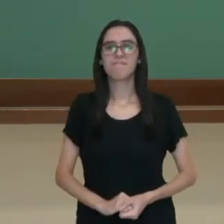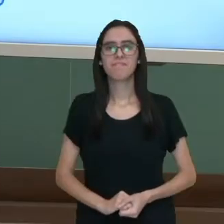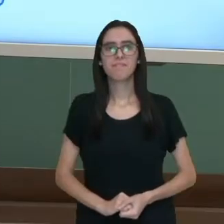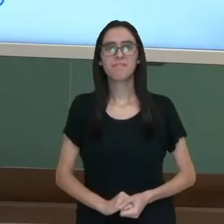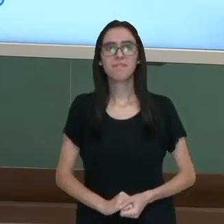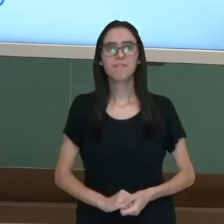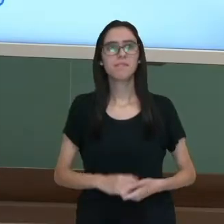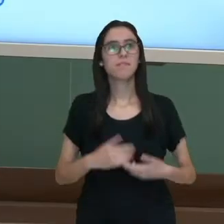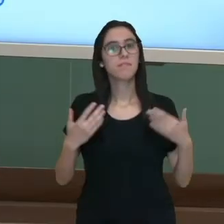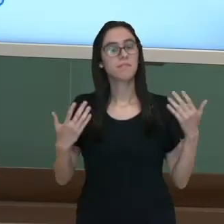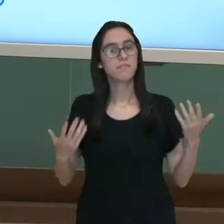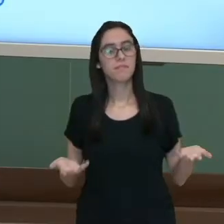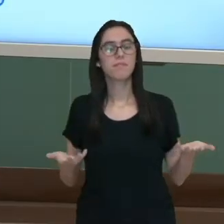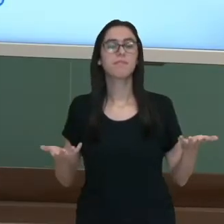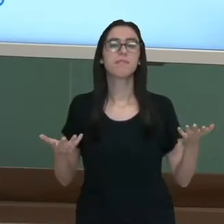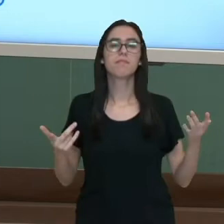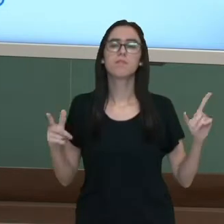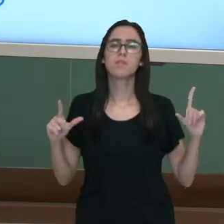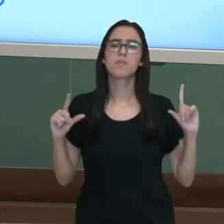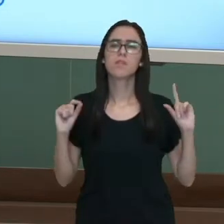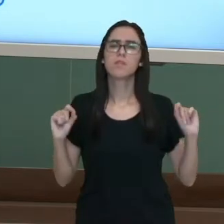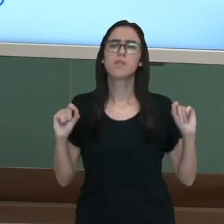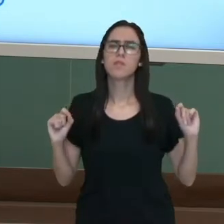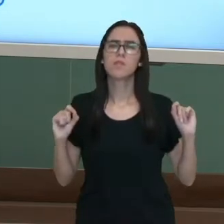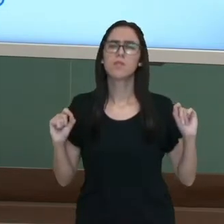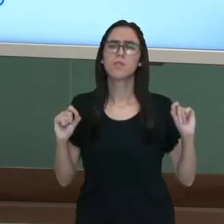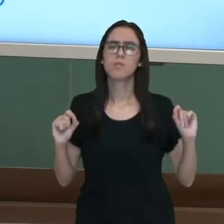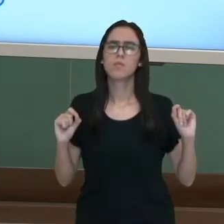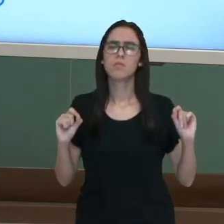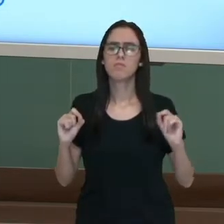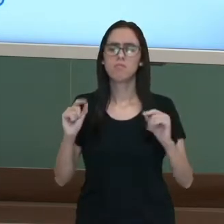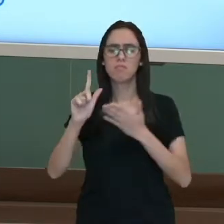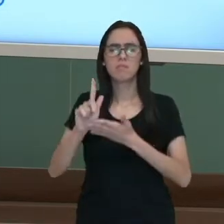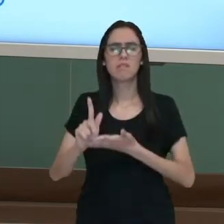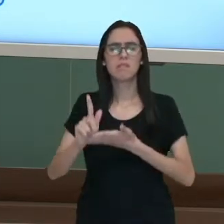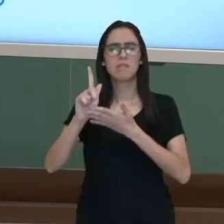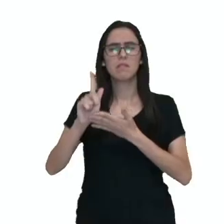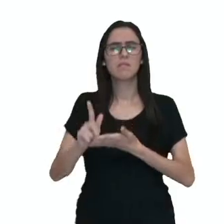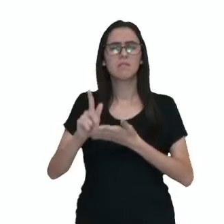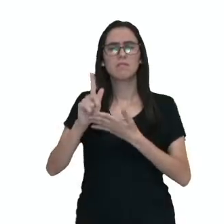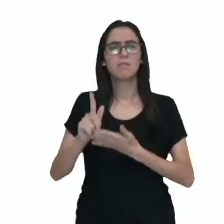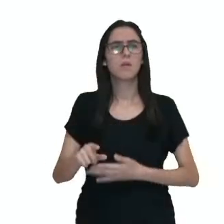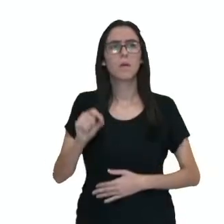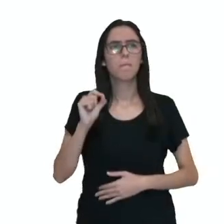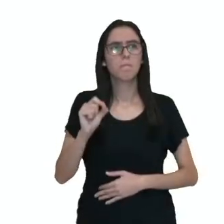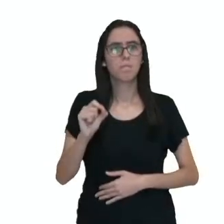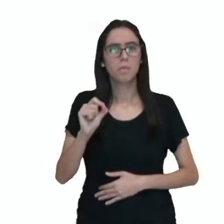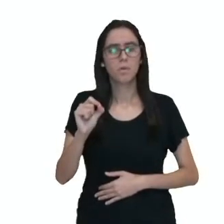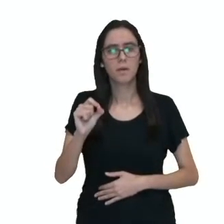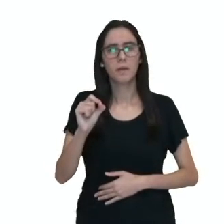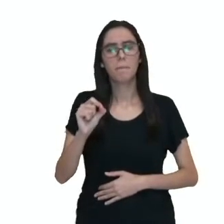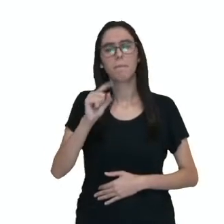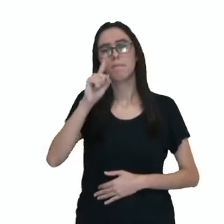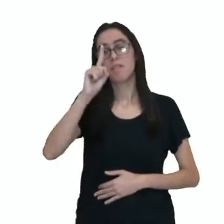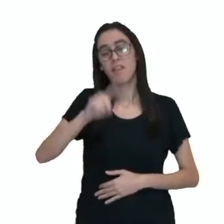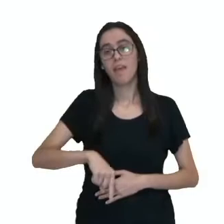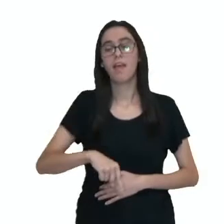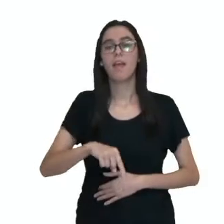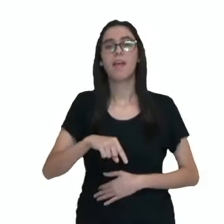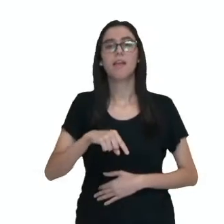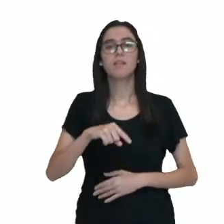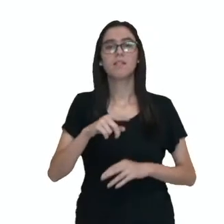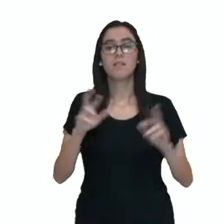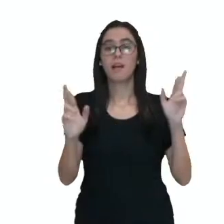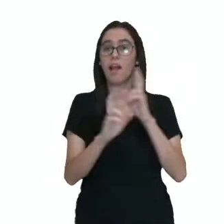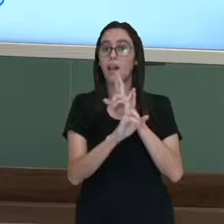Bem, o que seria, a aceleração gravitacional? A aceleração gravitacional ela está relacionada